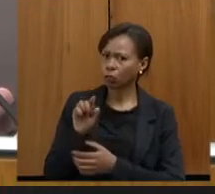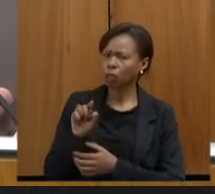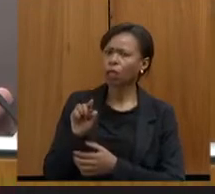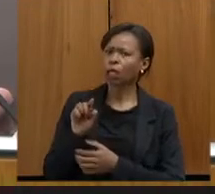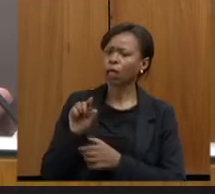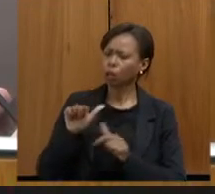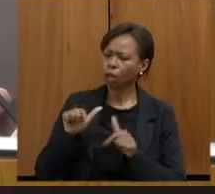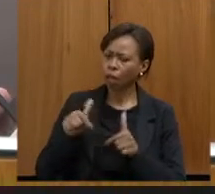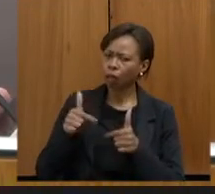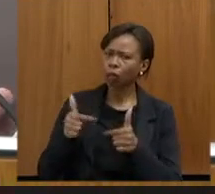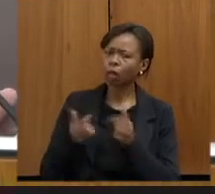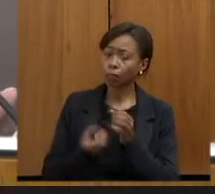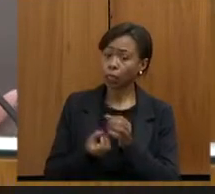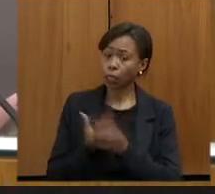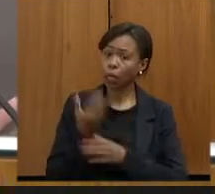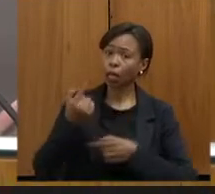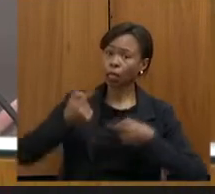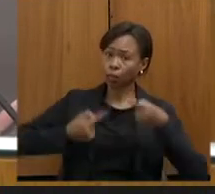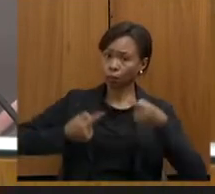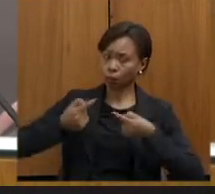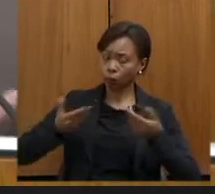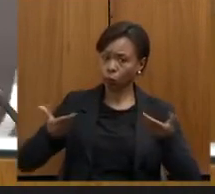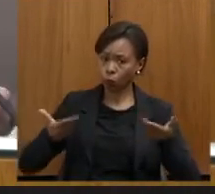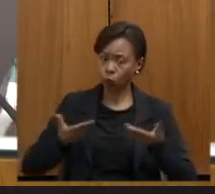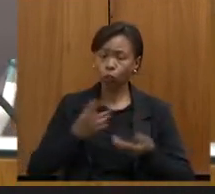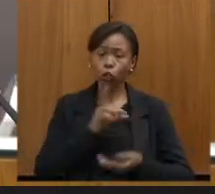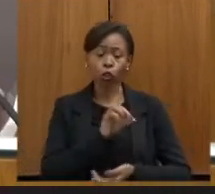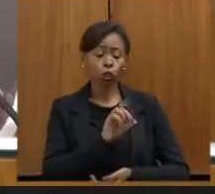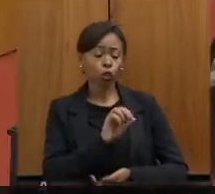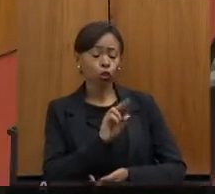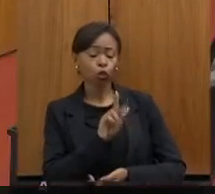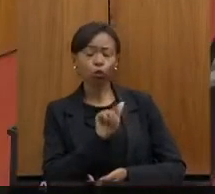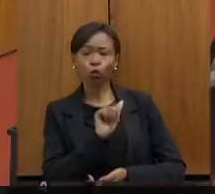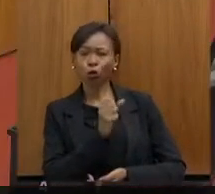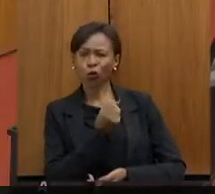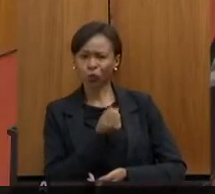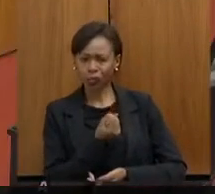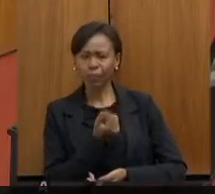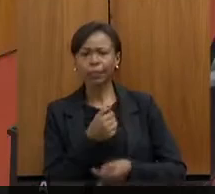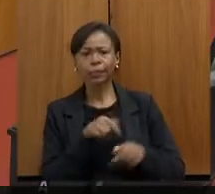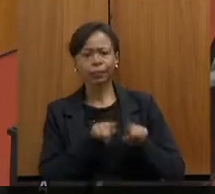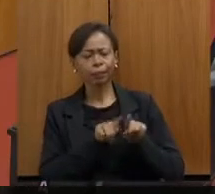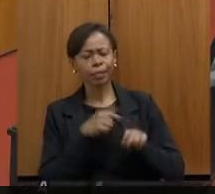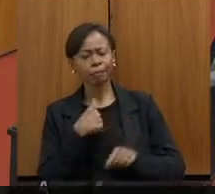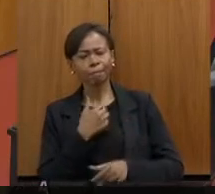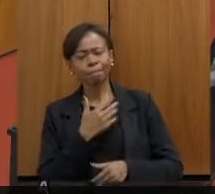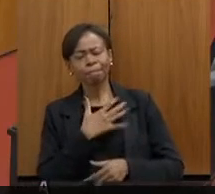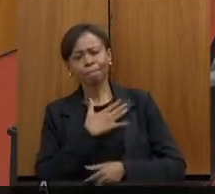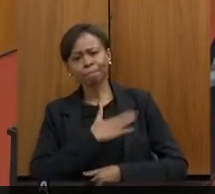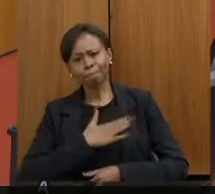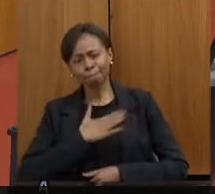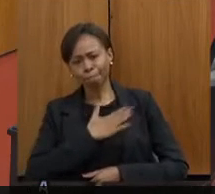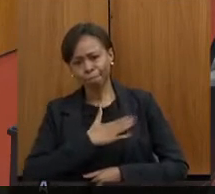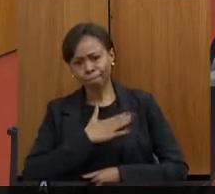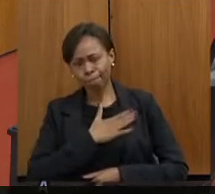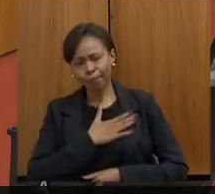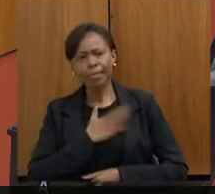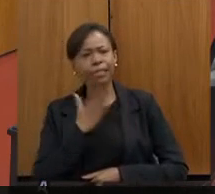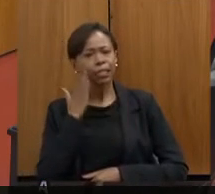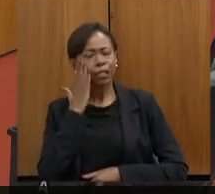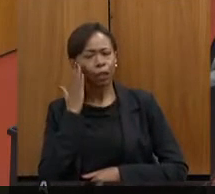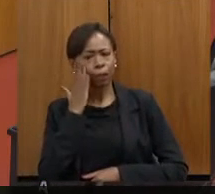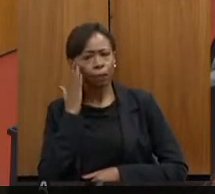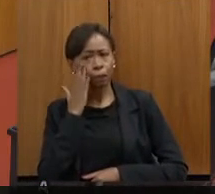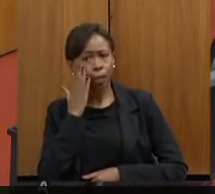desse debate. Doutor Douglas, fico realmente muito feliz em saber que esse processo